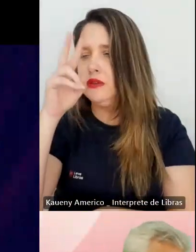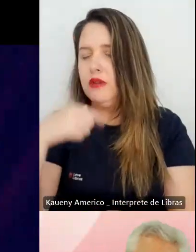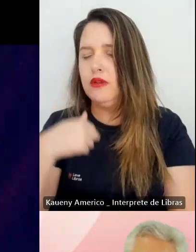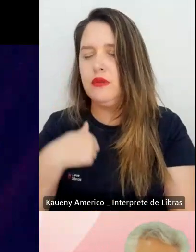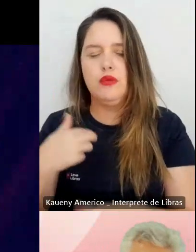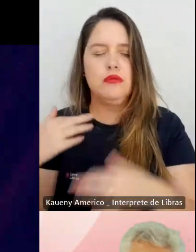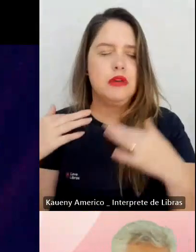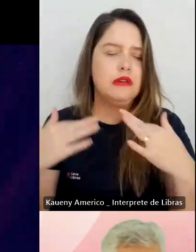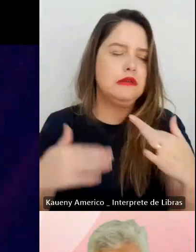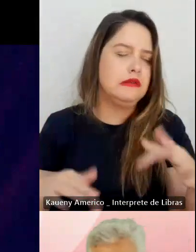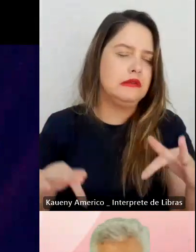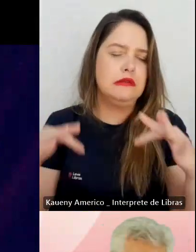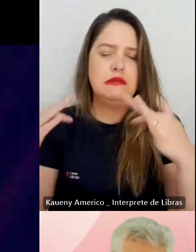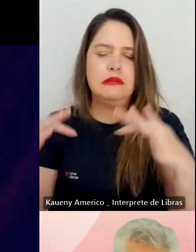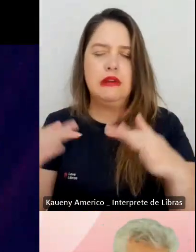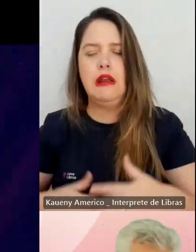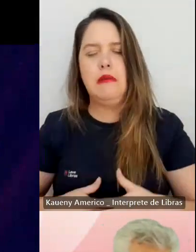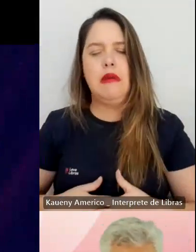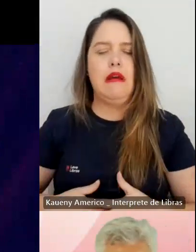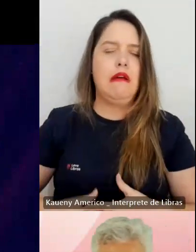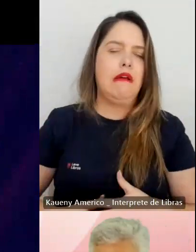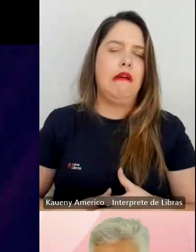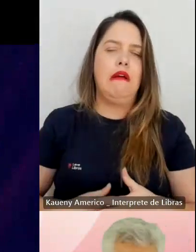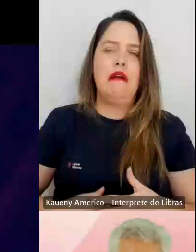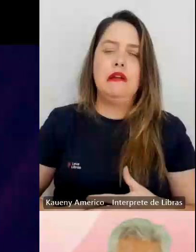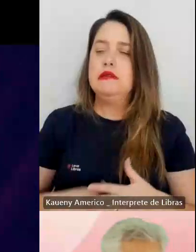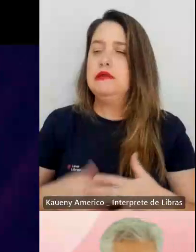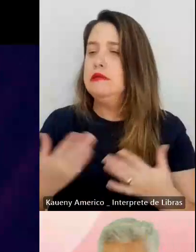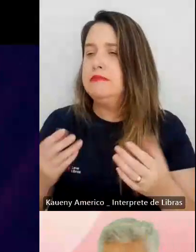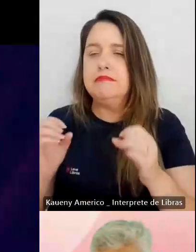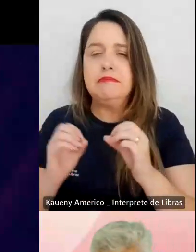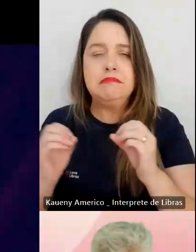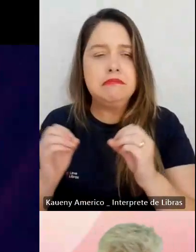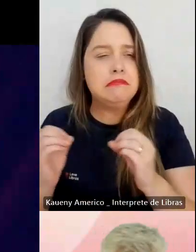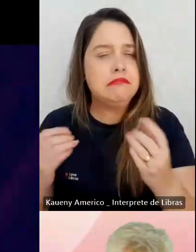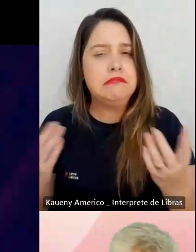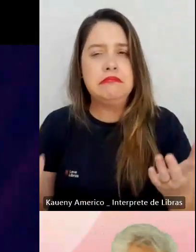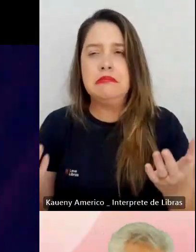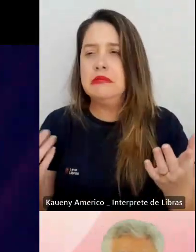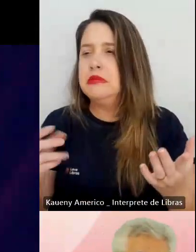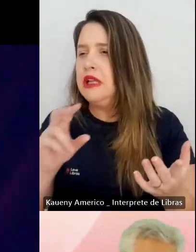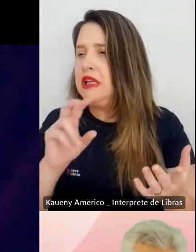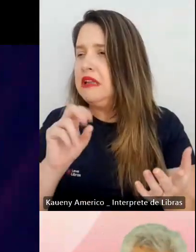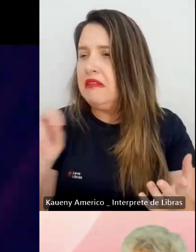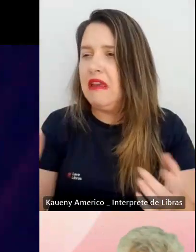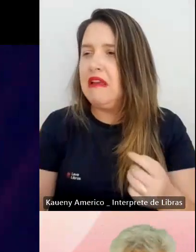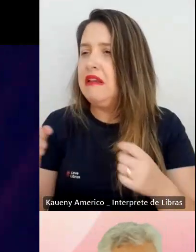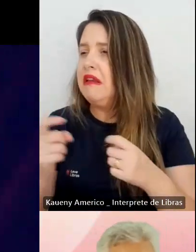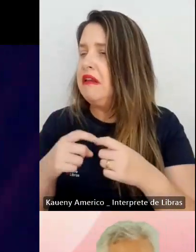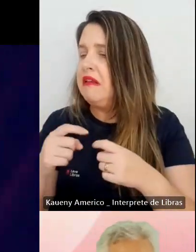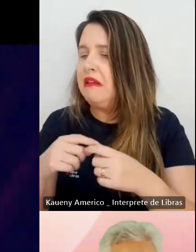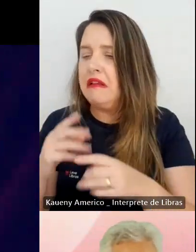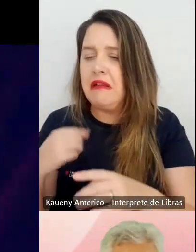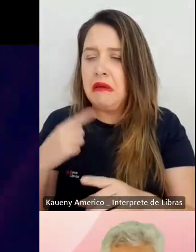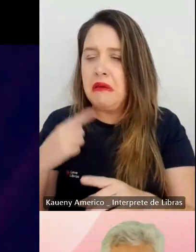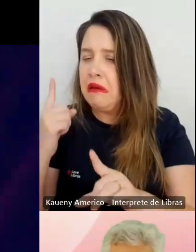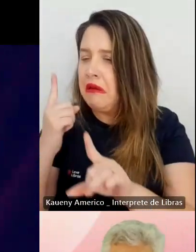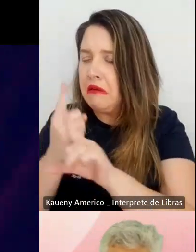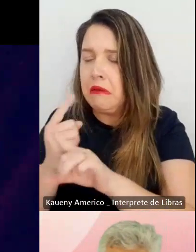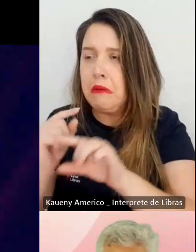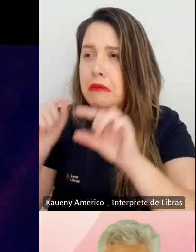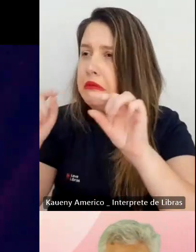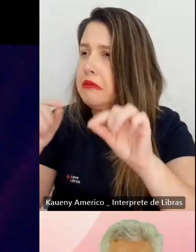pé da barriga, essa dor não passa por nada, eu já passei em 500 médicos e ninguém acha o que eu tenho. Então nessa